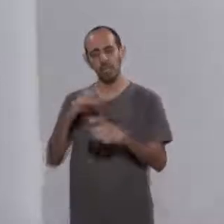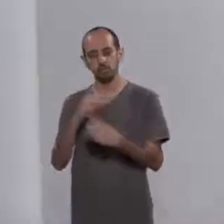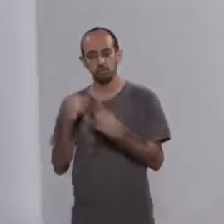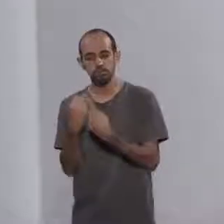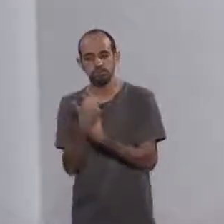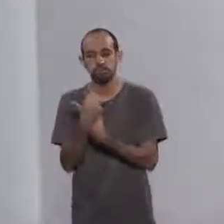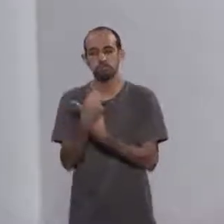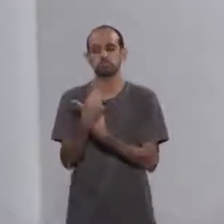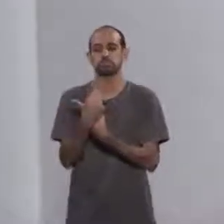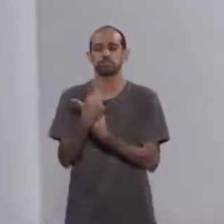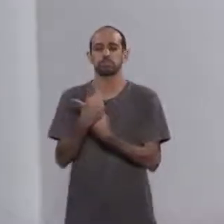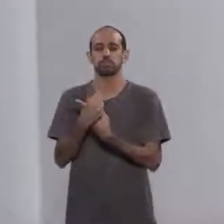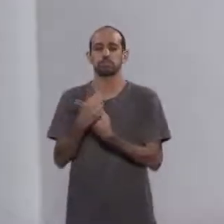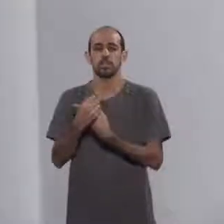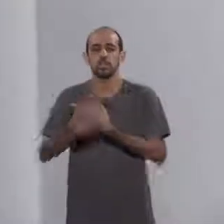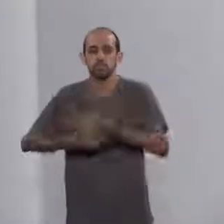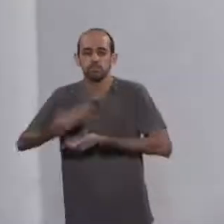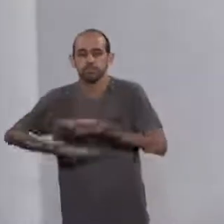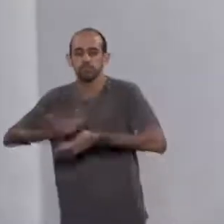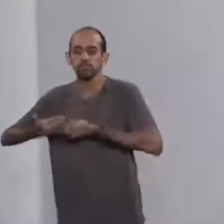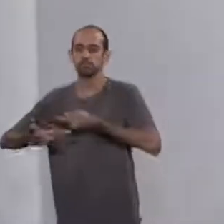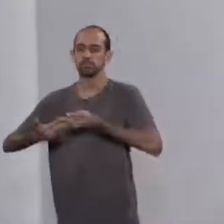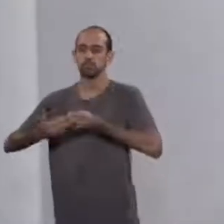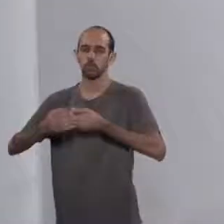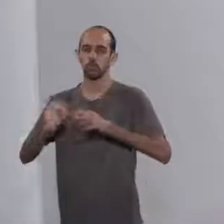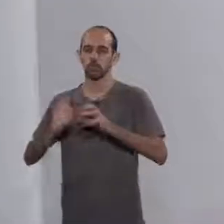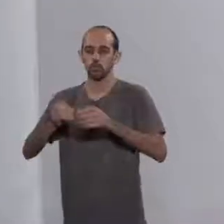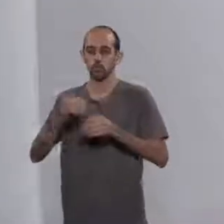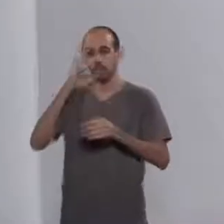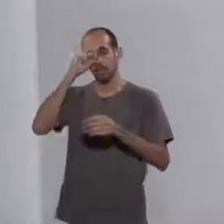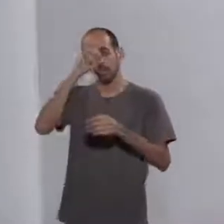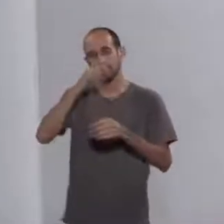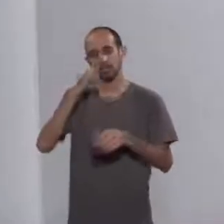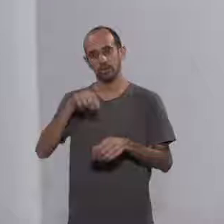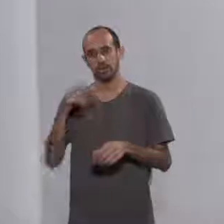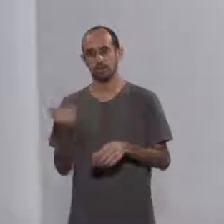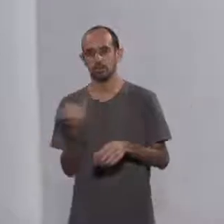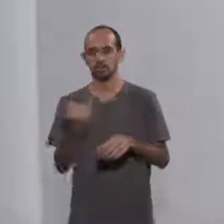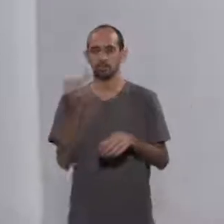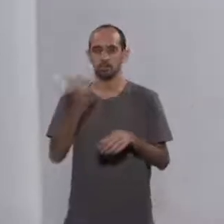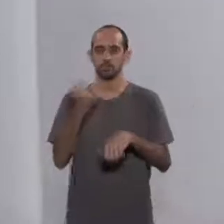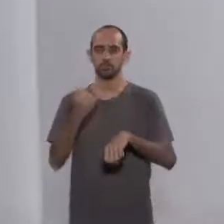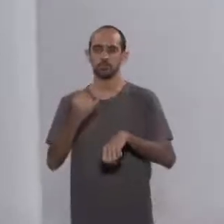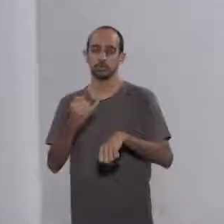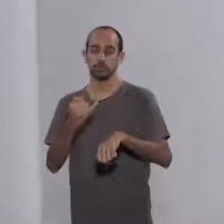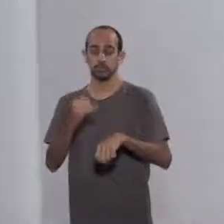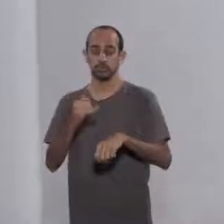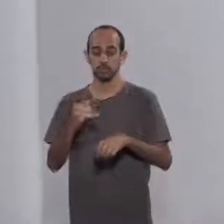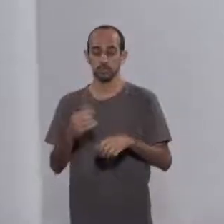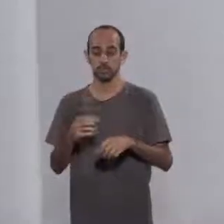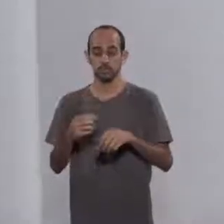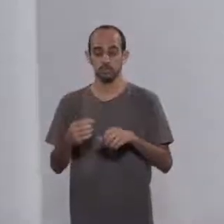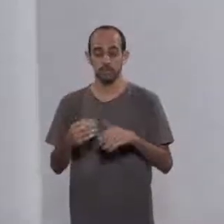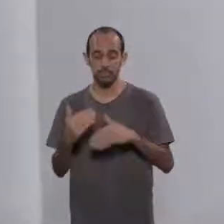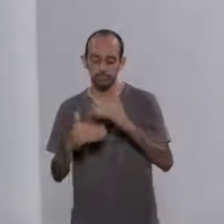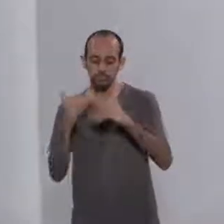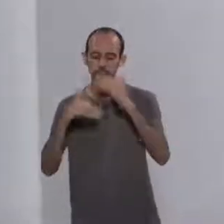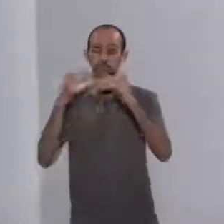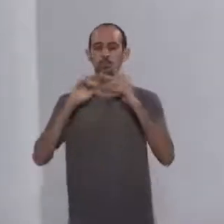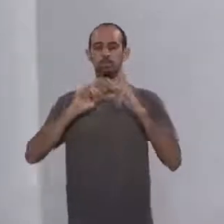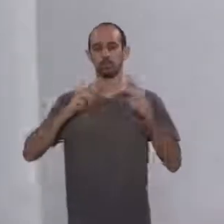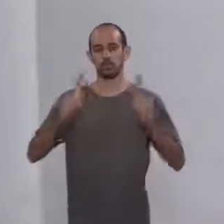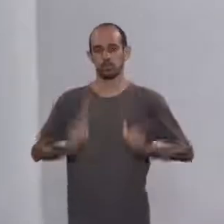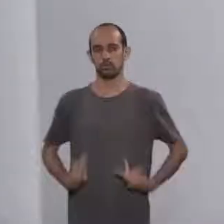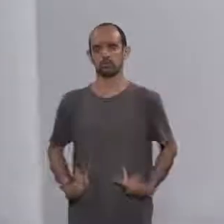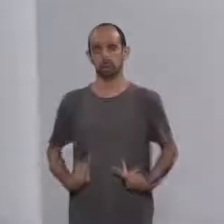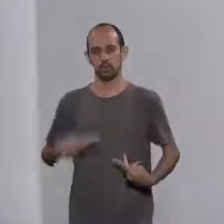socializar as informações, o que a gente aprendeu e outras questões, isso também é importante para a formação humana daquele aluno. Então, assim,